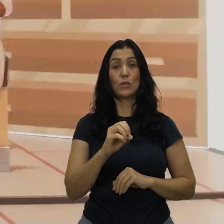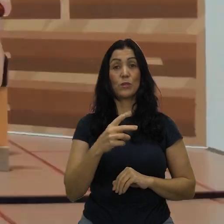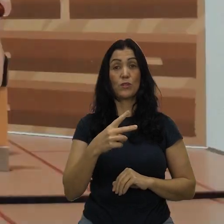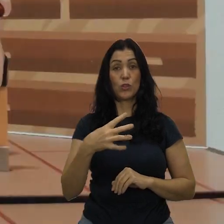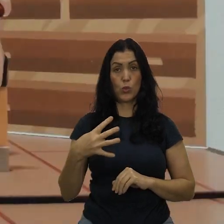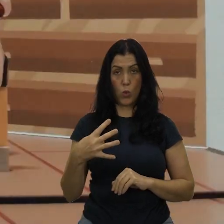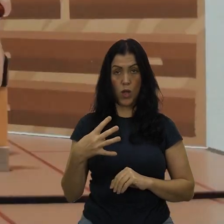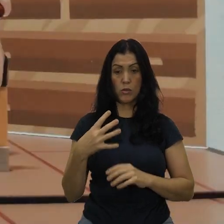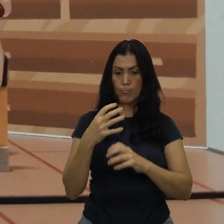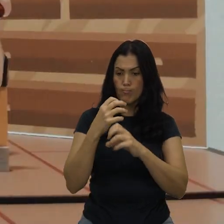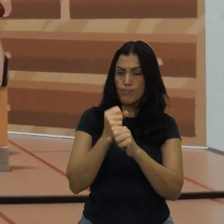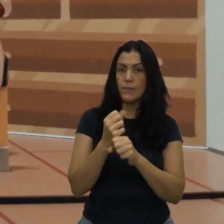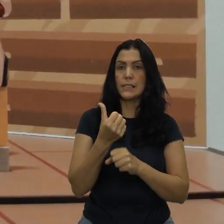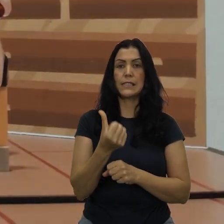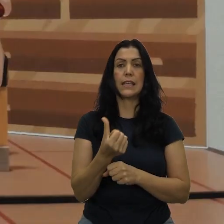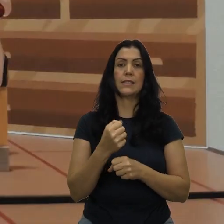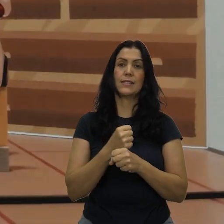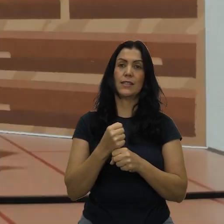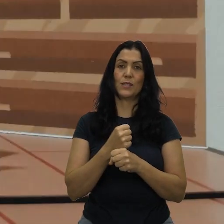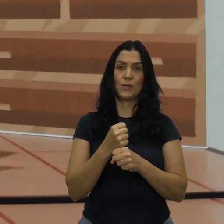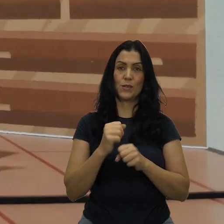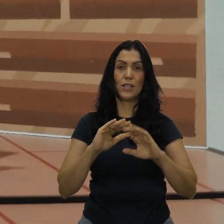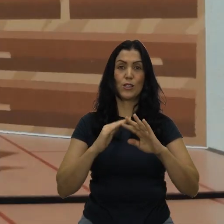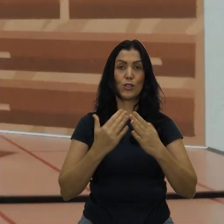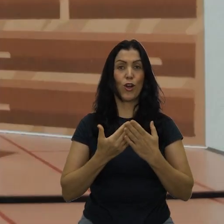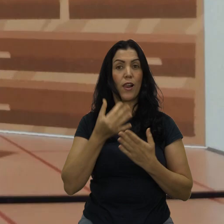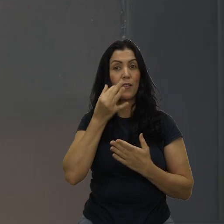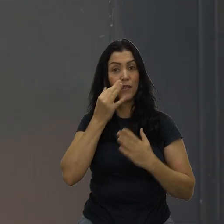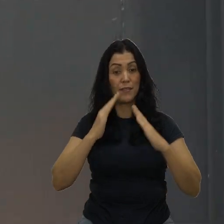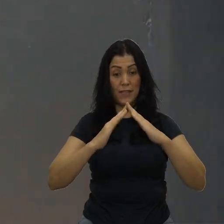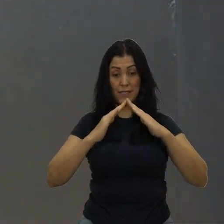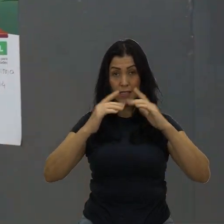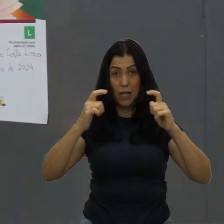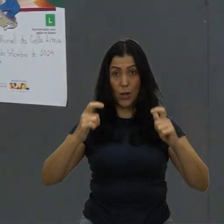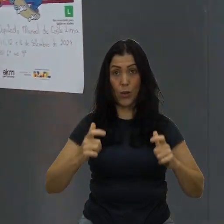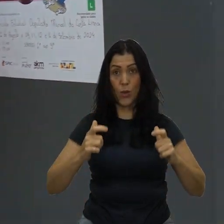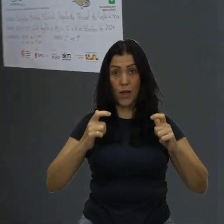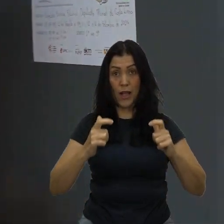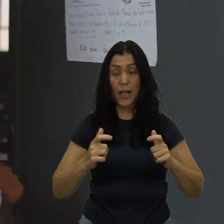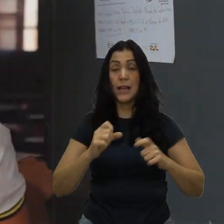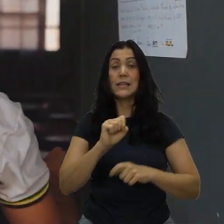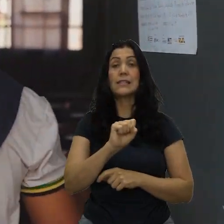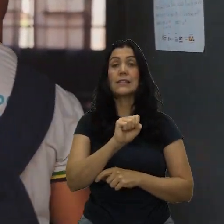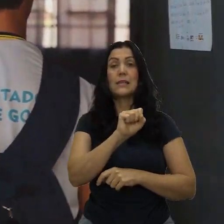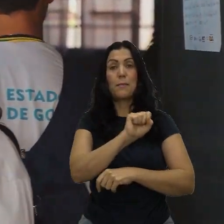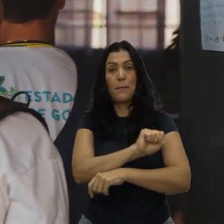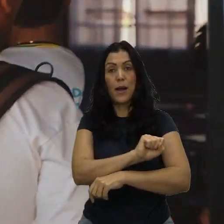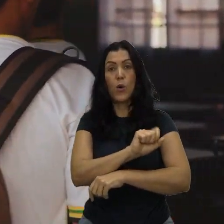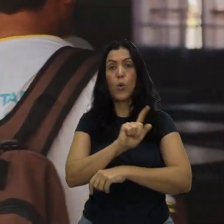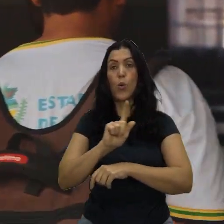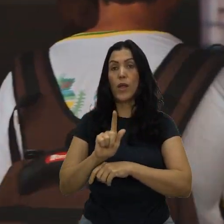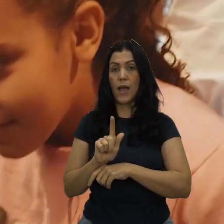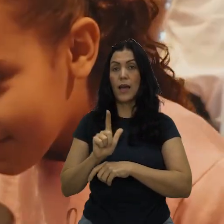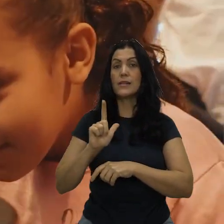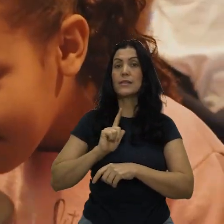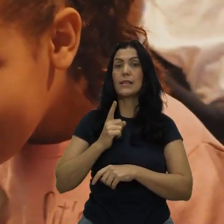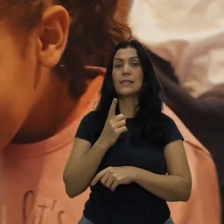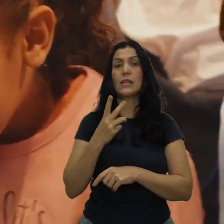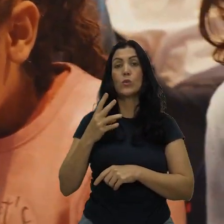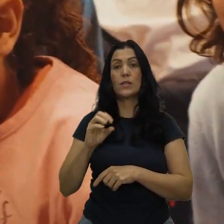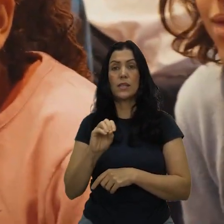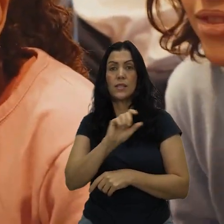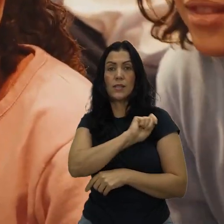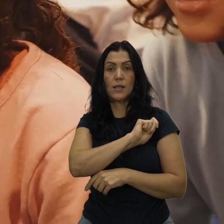Em 2024, completamos 6 anos. A Escola Física está localizada em São Simão de Goiás e